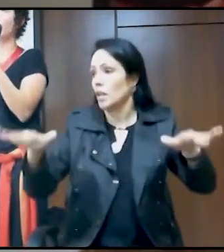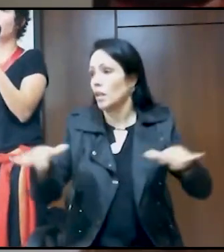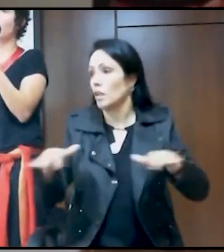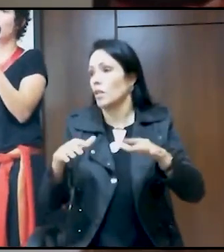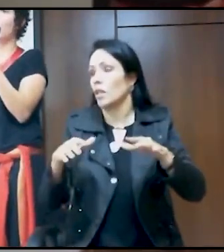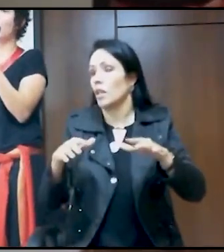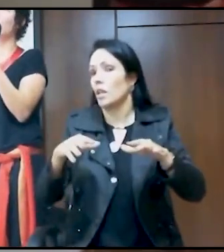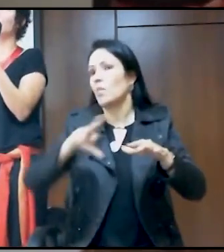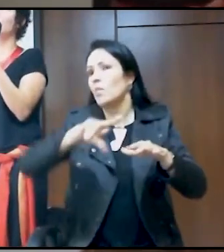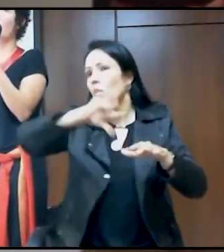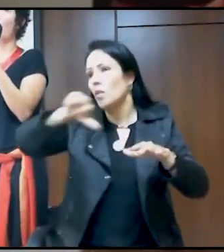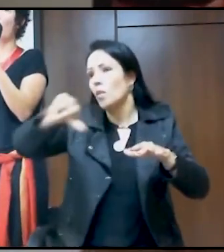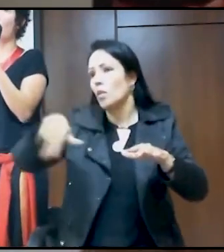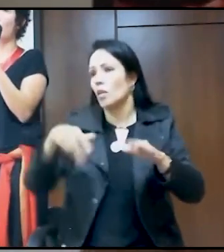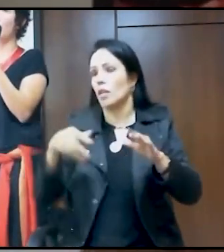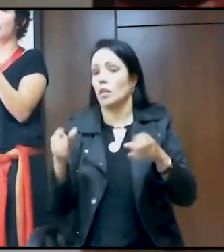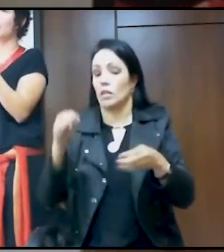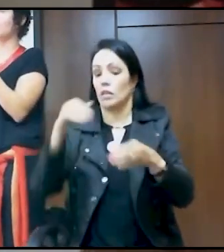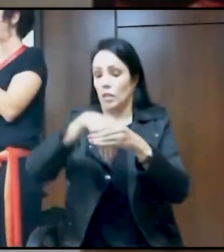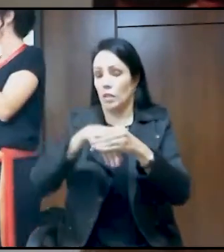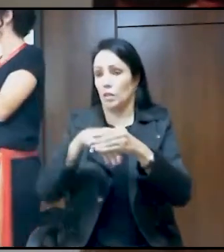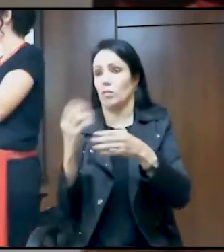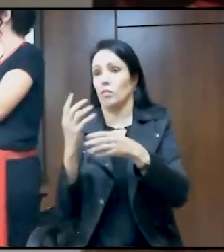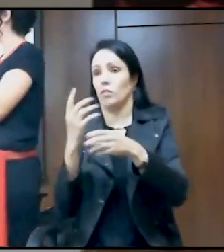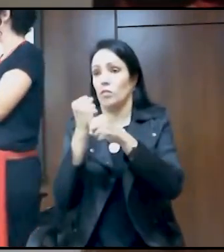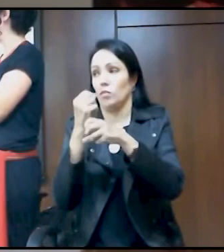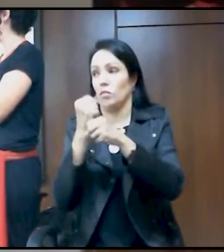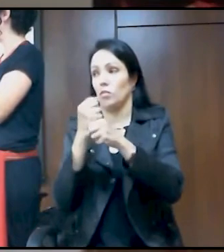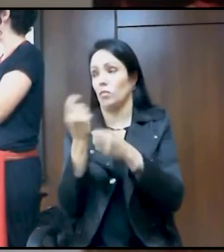dentro do orçamento e do acompanhamento da assistência.